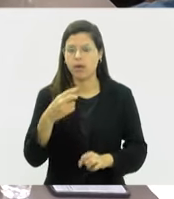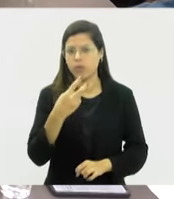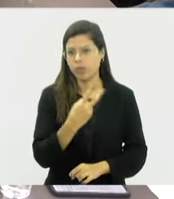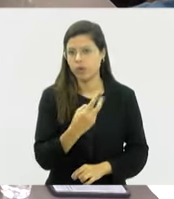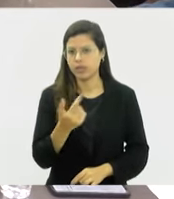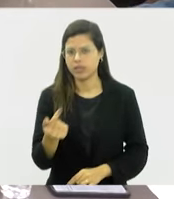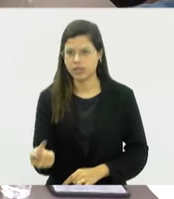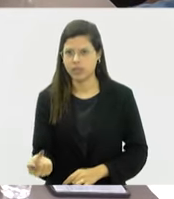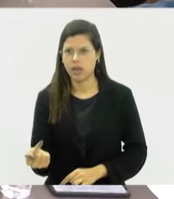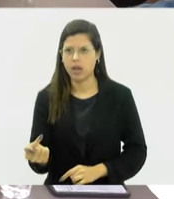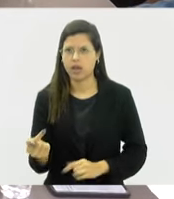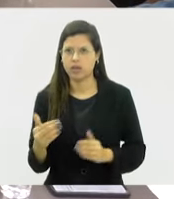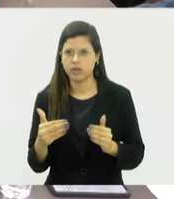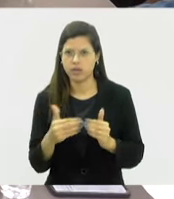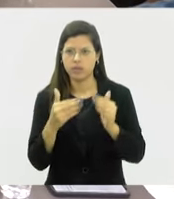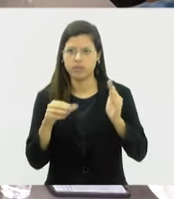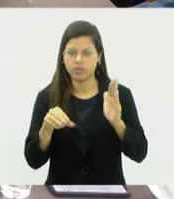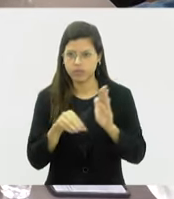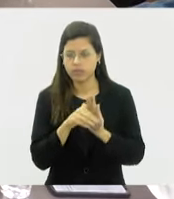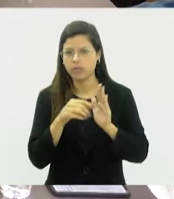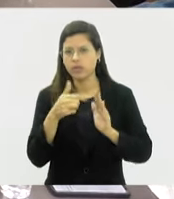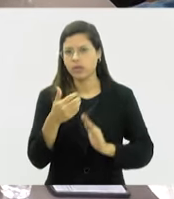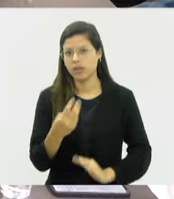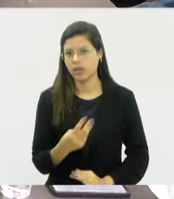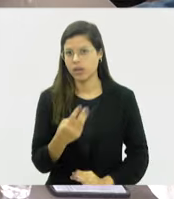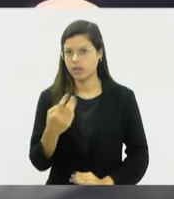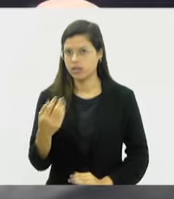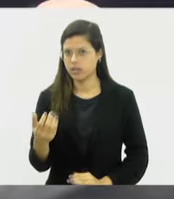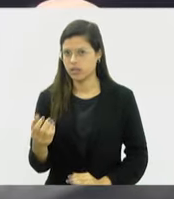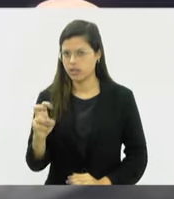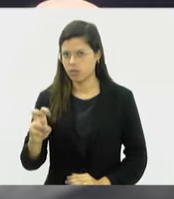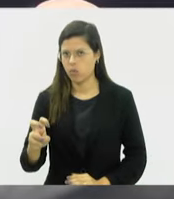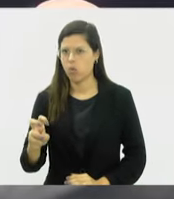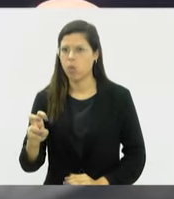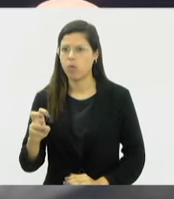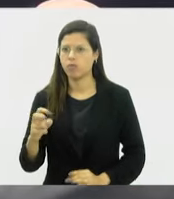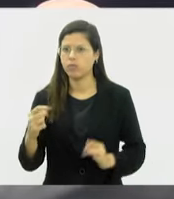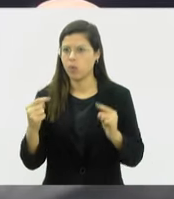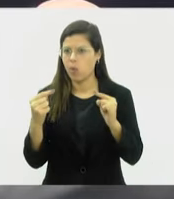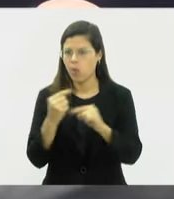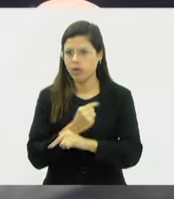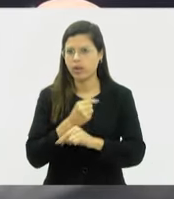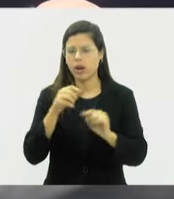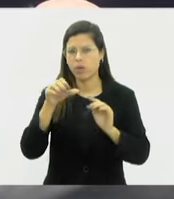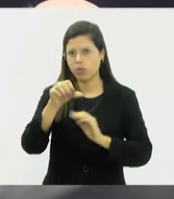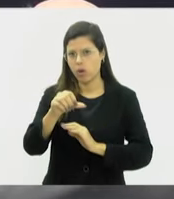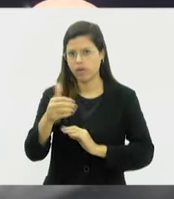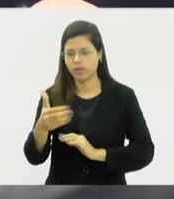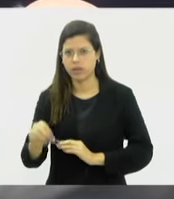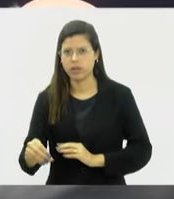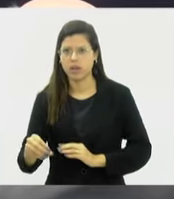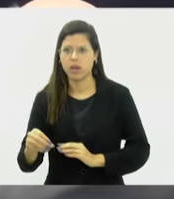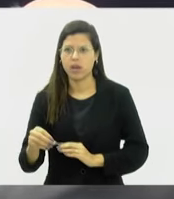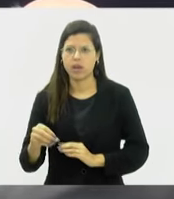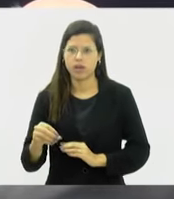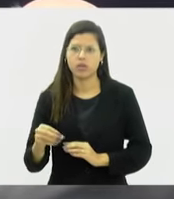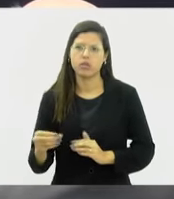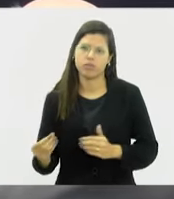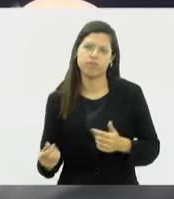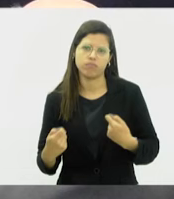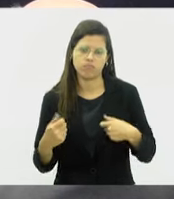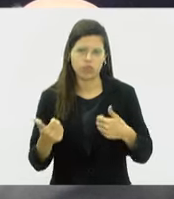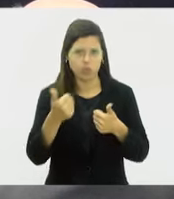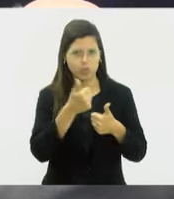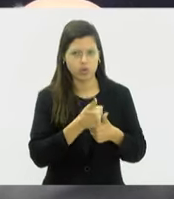7, favorável com subemenda aglutinativa das emendas 3 e 5, contrário às emendas 9 e 10, concluindo por substitutivo.